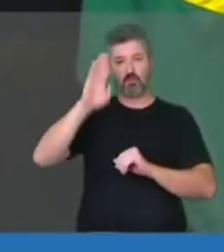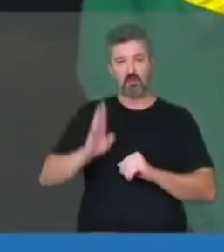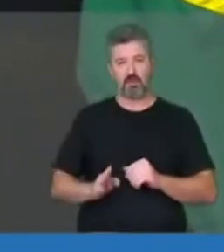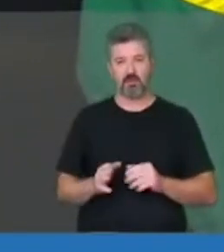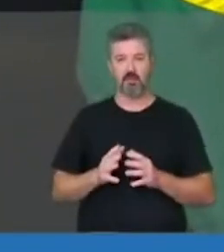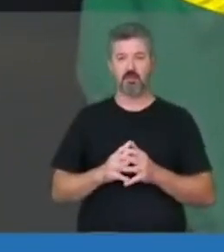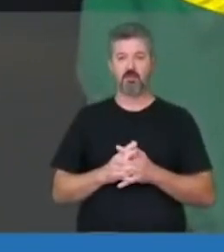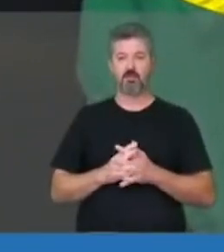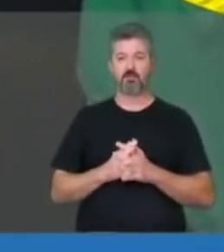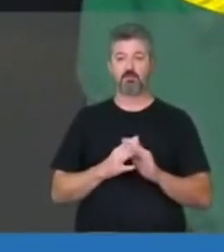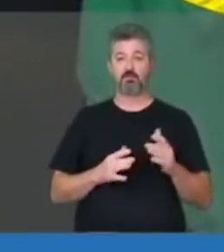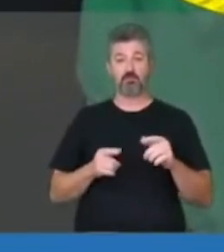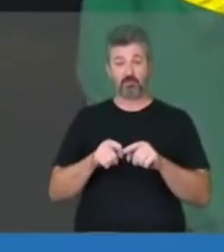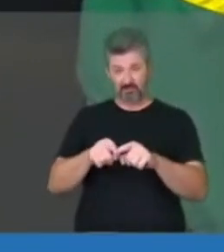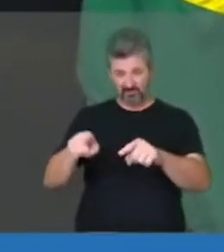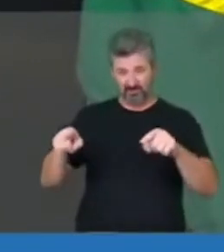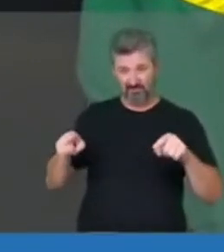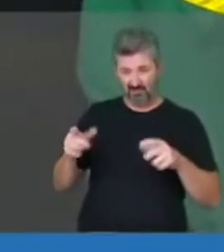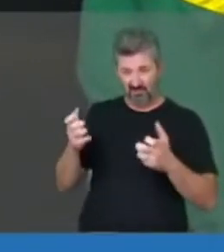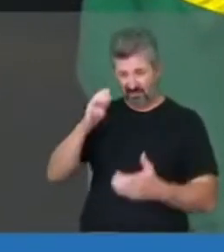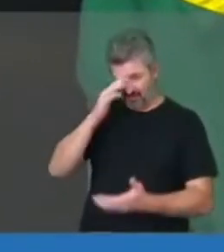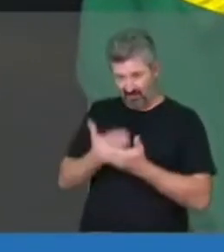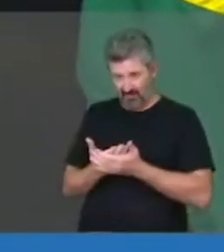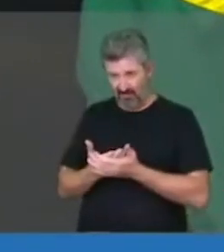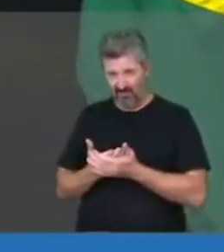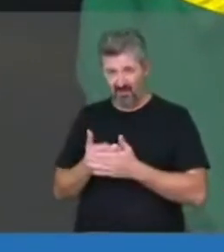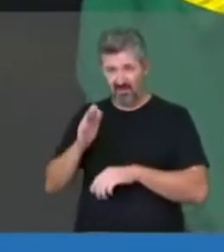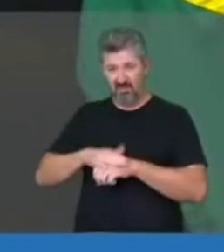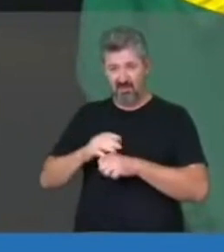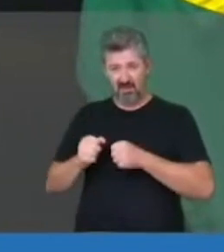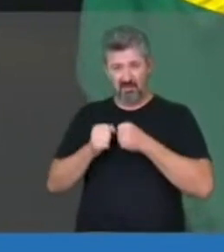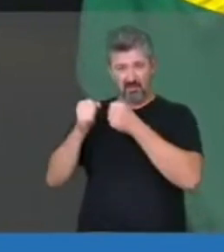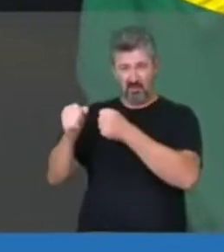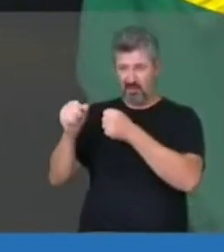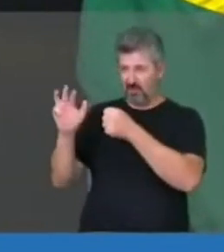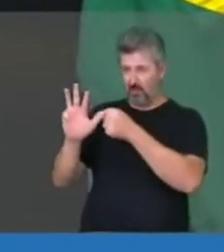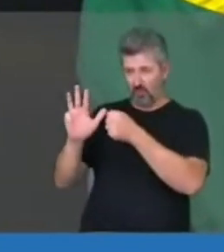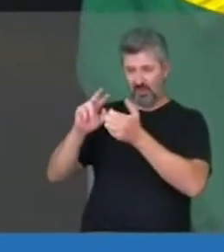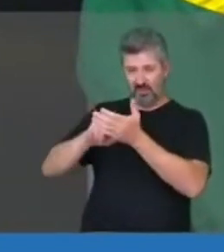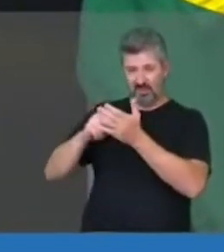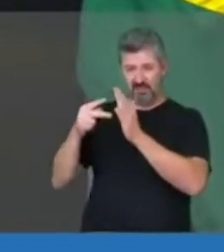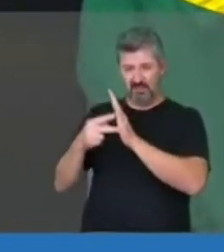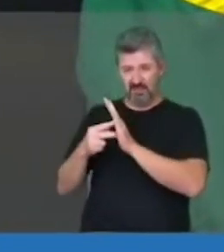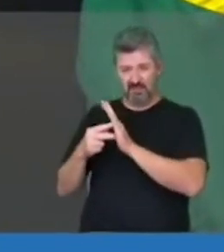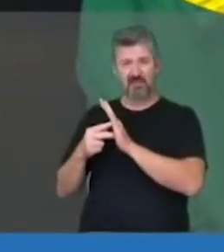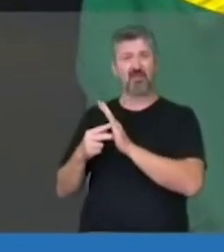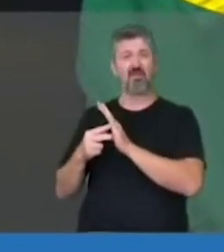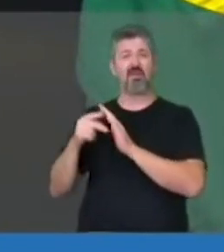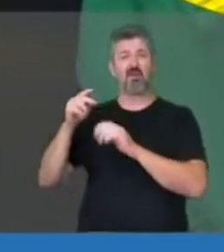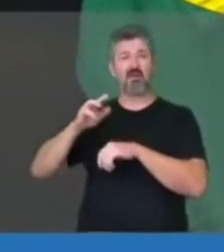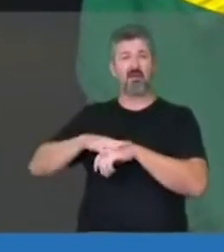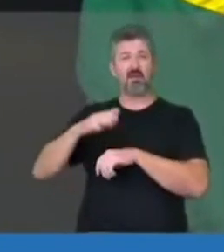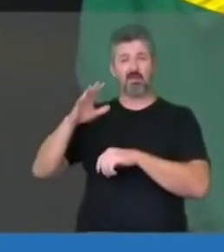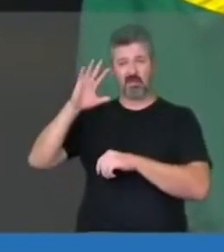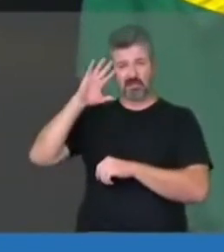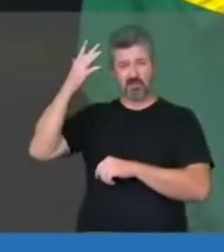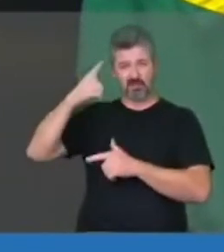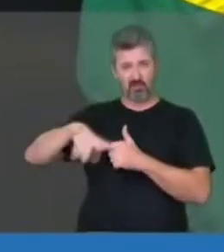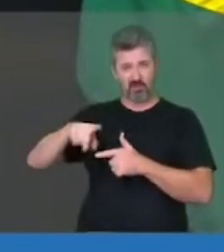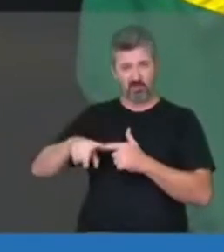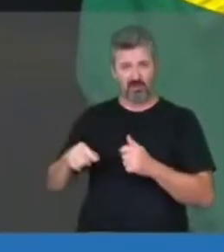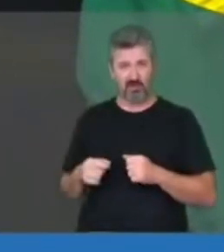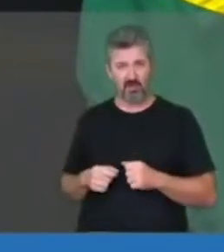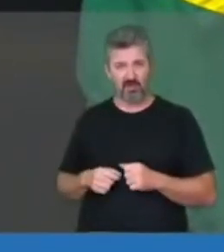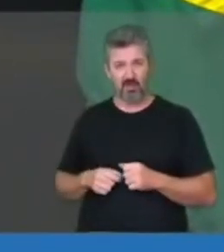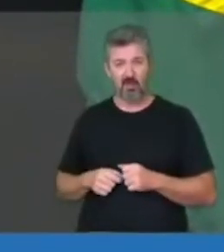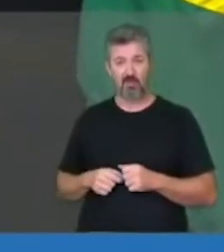nosso país e vocês querem nos convencer que é dar mais poder pro Lula é dar mais poder pro Lewandowski que vai solucionar o problema a